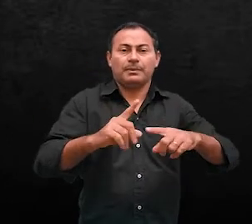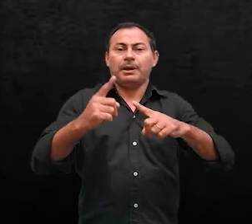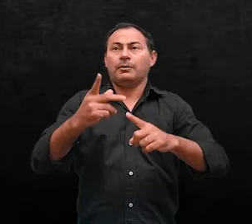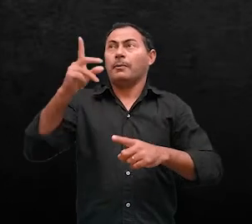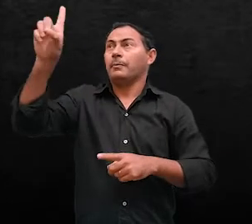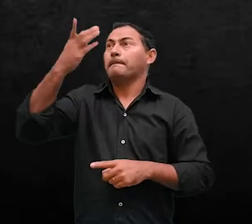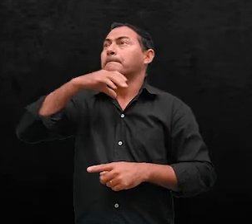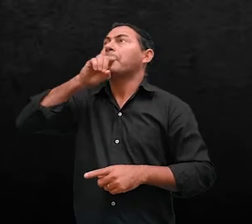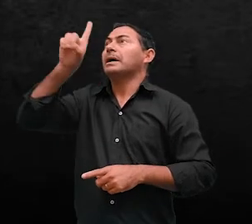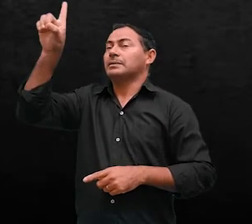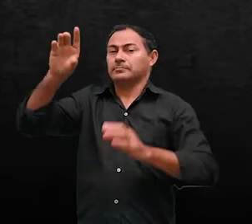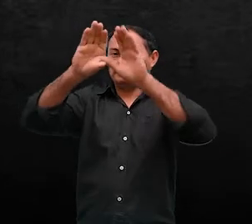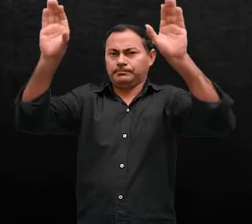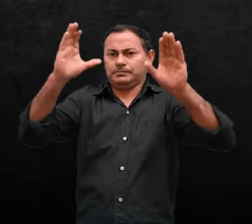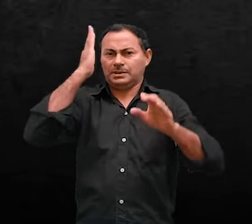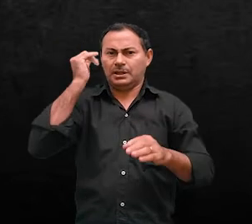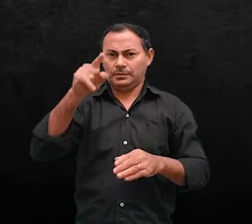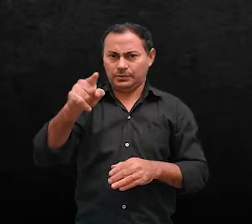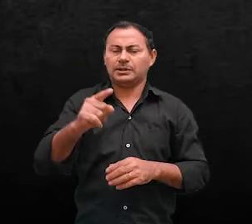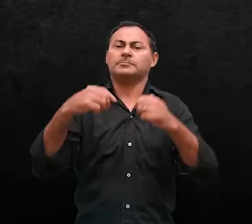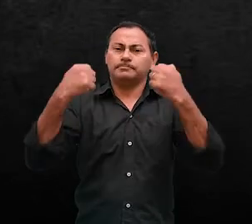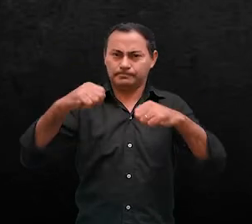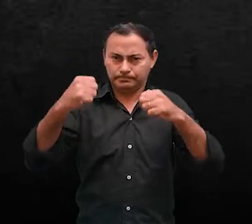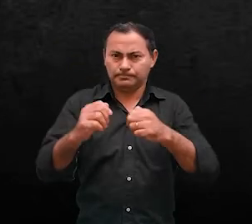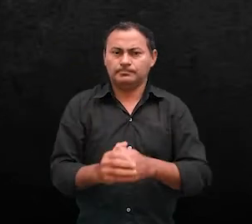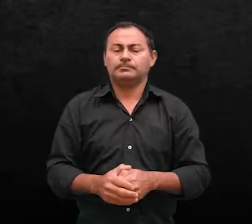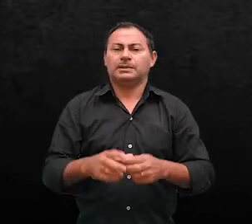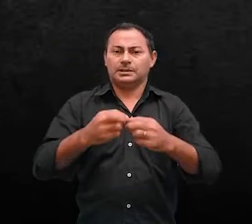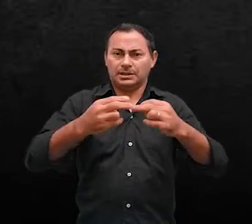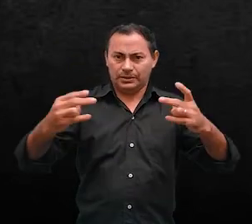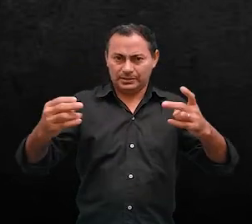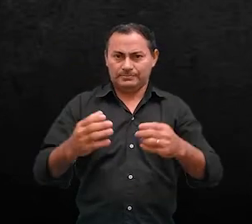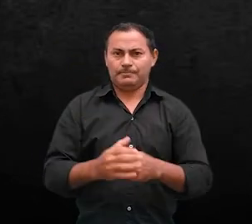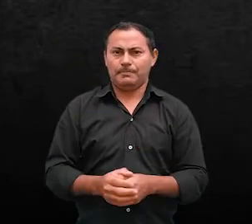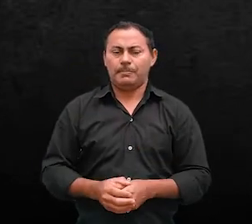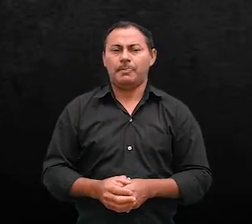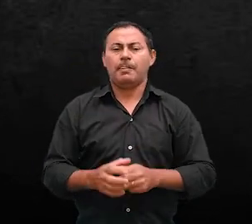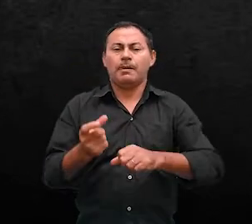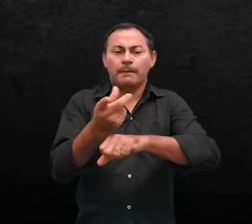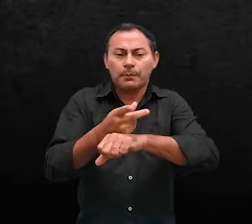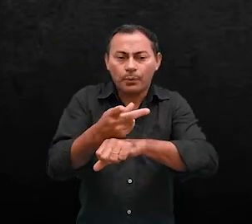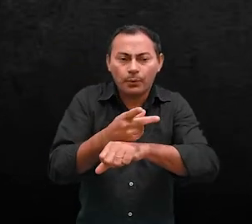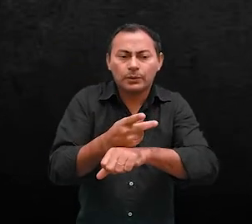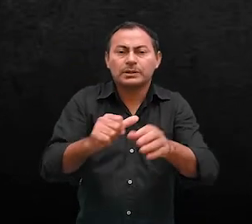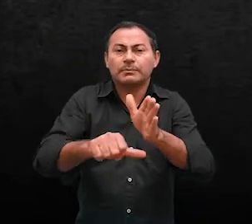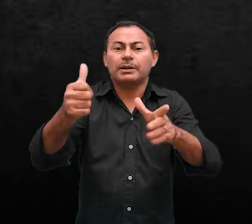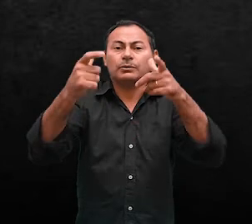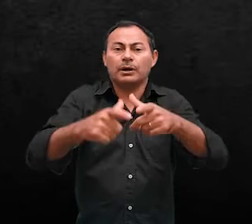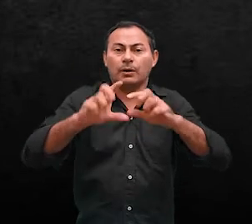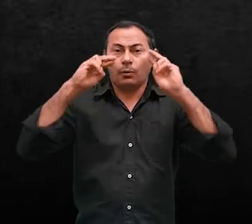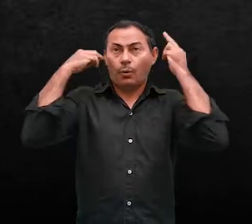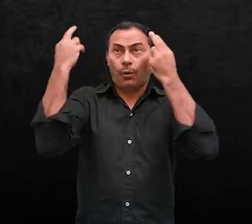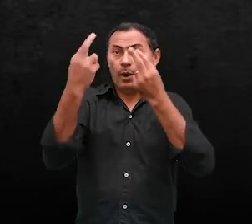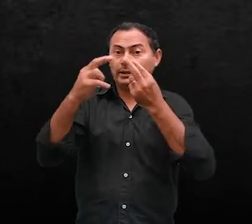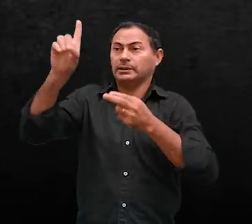mas o pai celestial sabe que vocês precisam delas a música em pois em primeiro